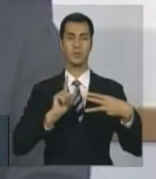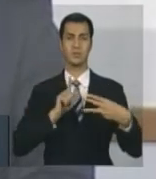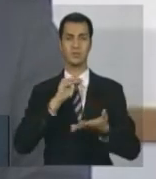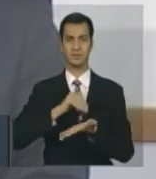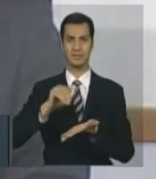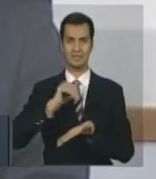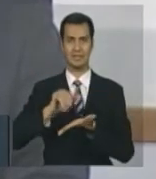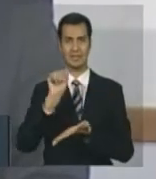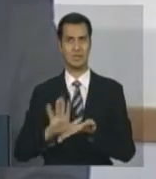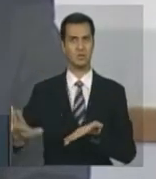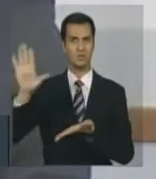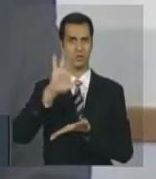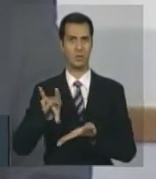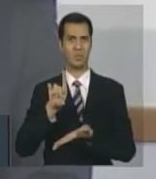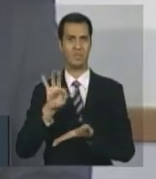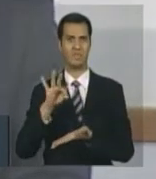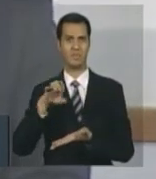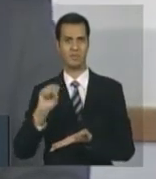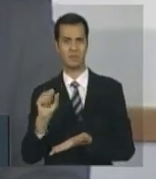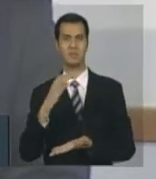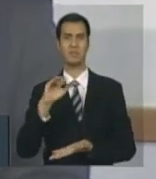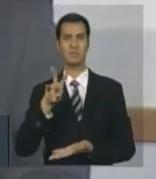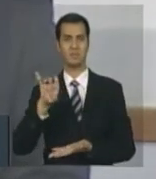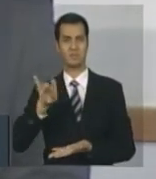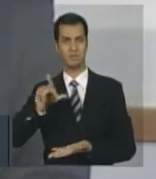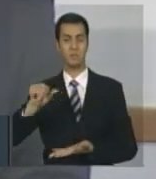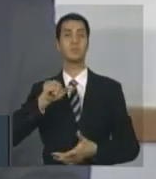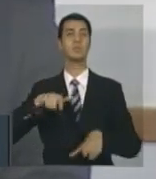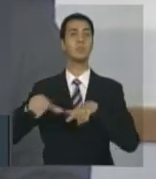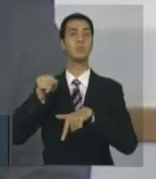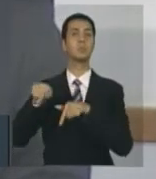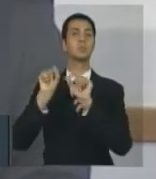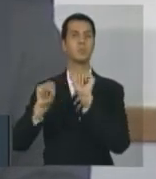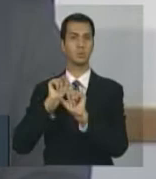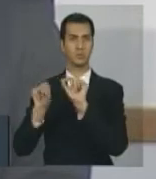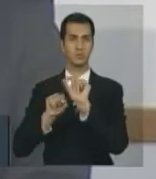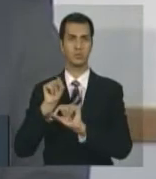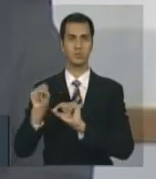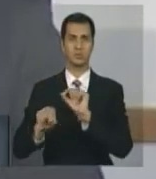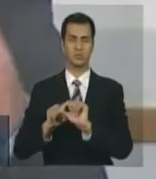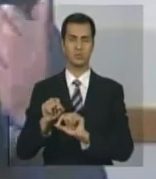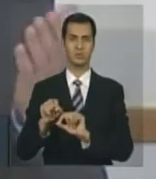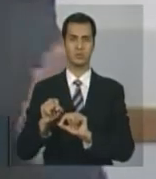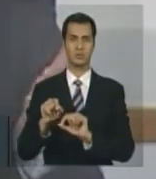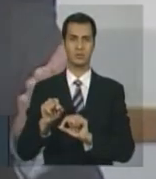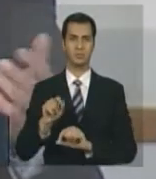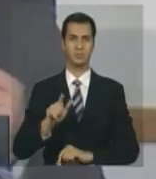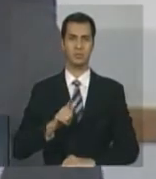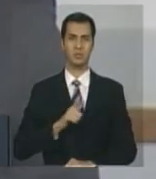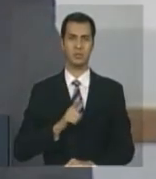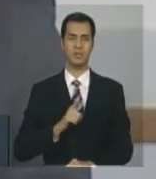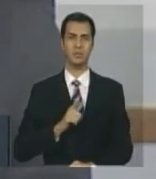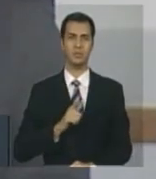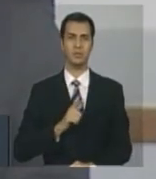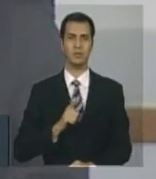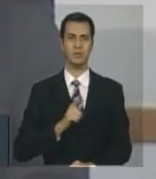Nacional de Defesa Civil trabalha, que são as rubricas de assistência à